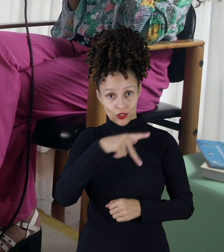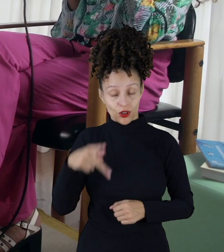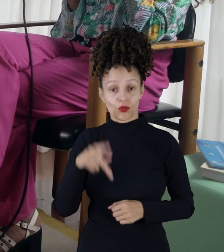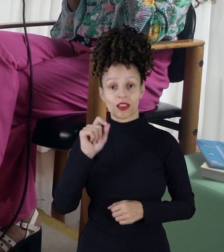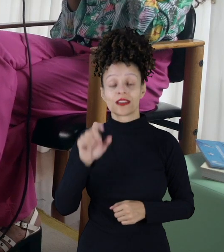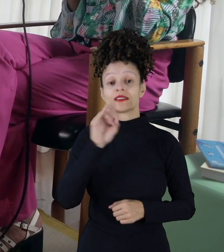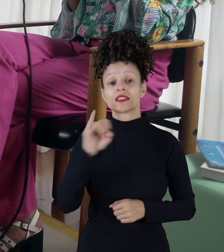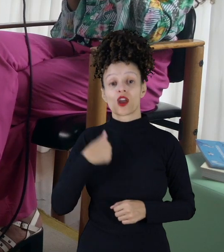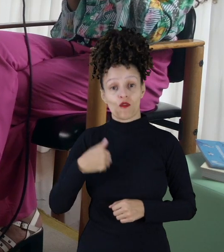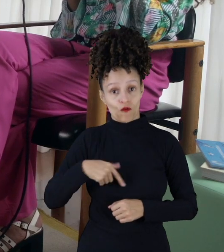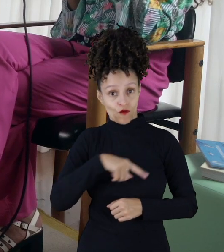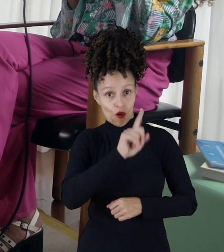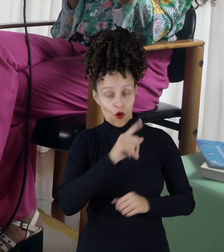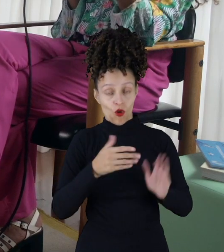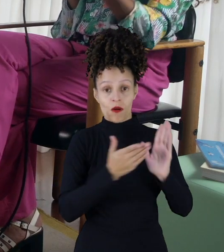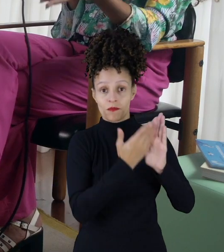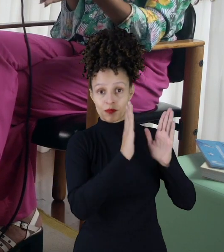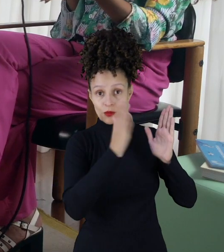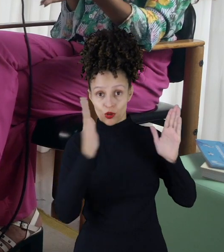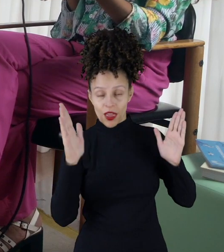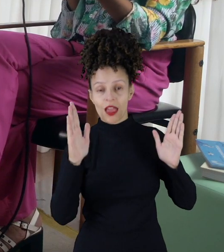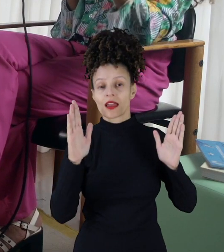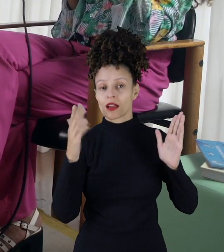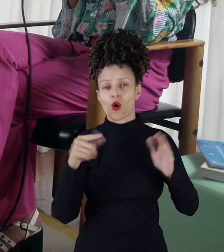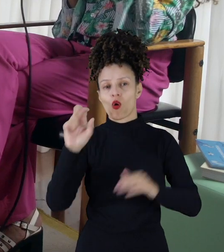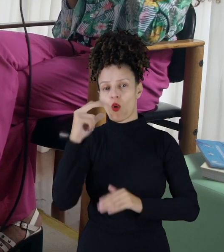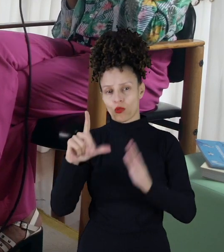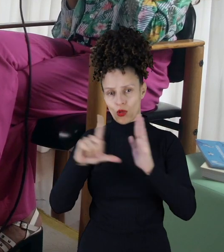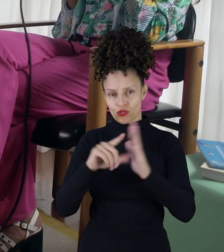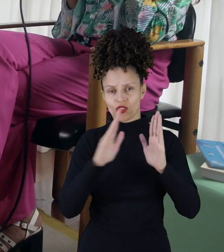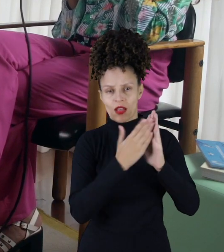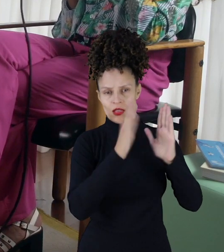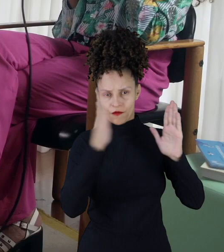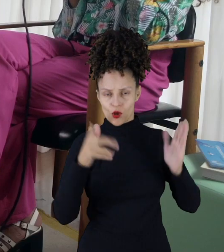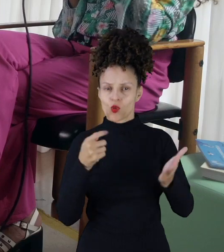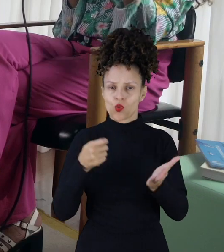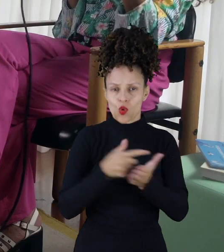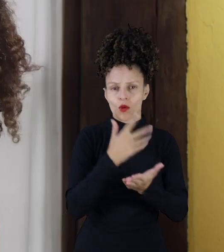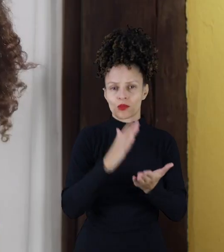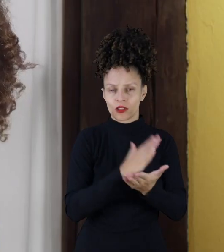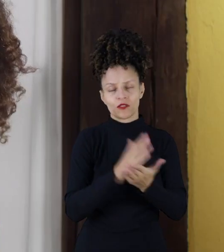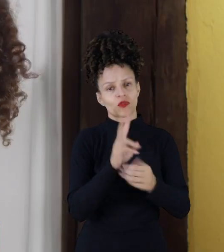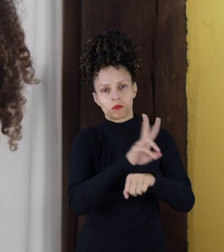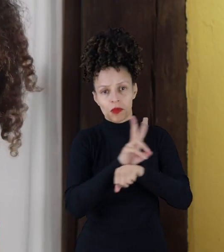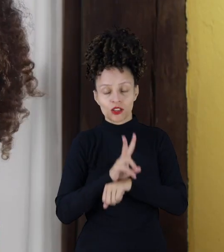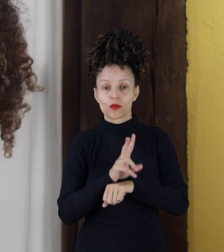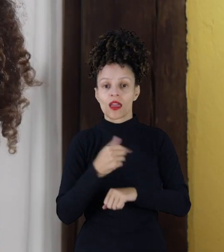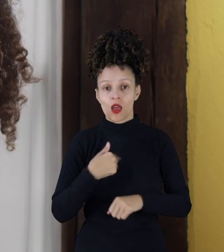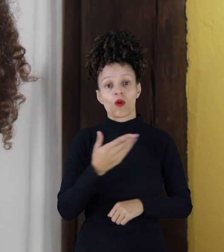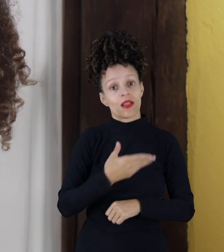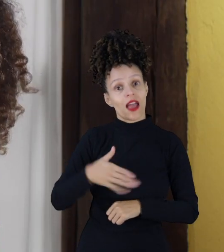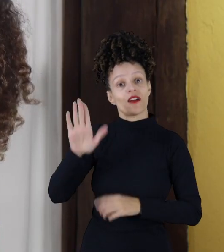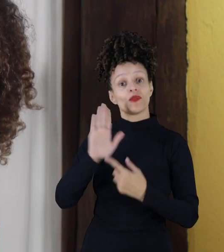de fazer enquanto professora se eu vou à biblioteca, ou se eu vou a uma livraria, né, e compro, adquiro um livro ou